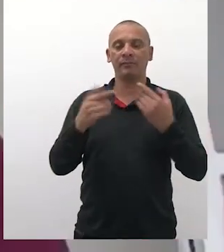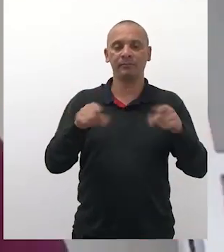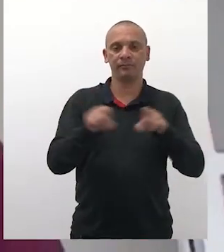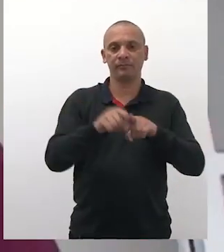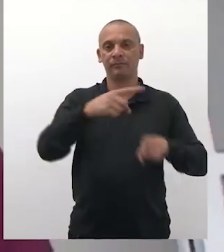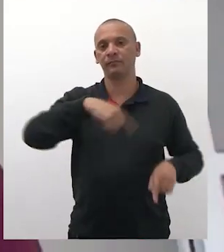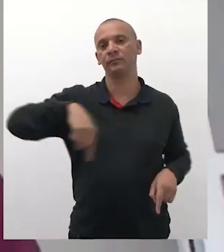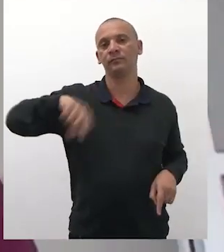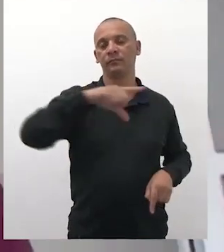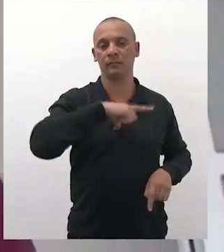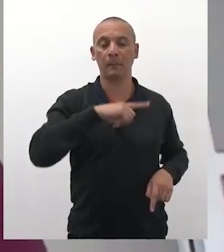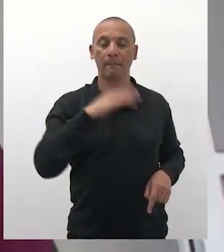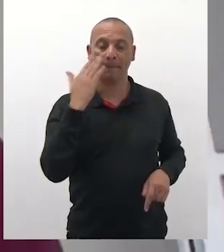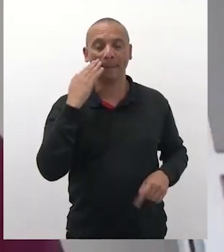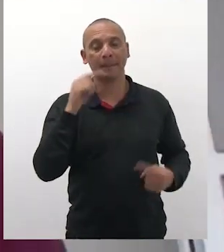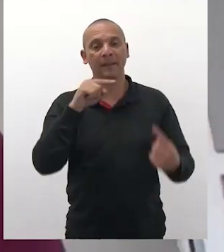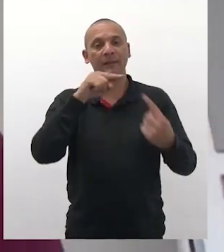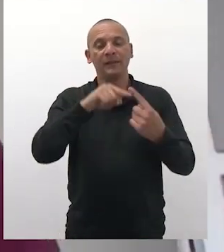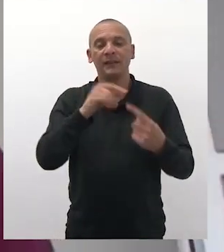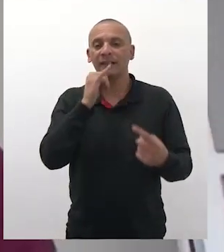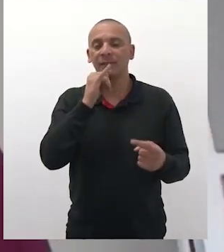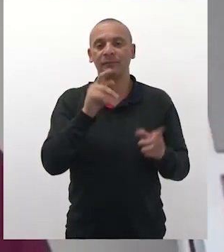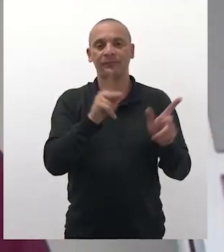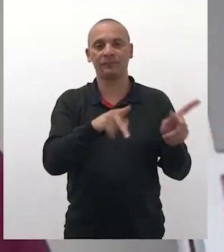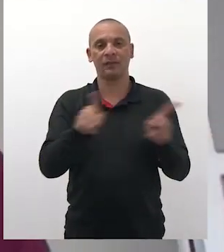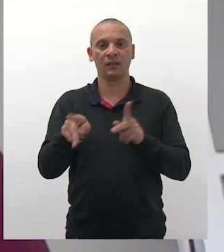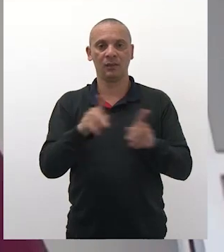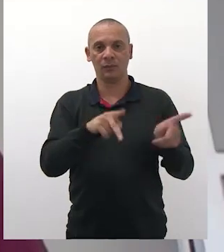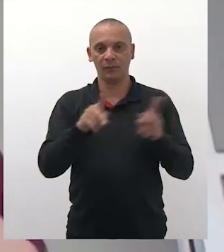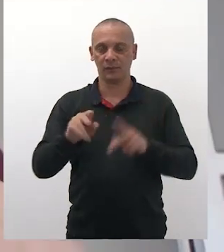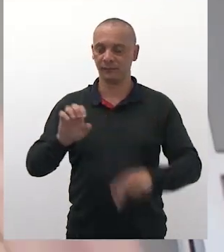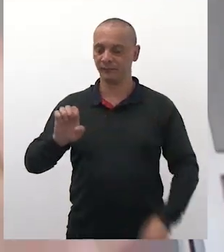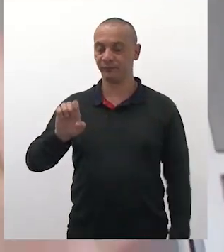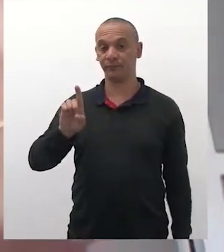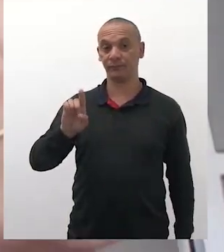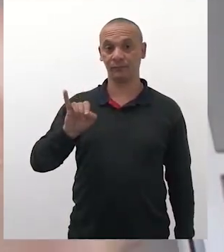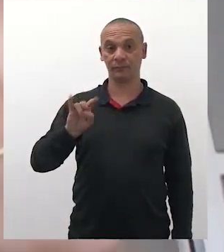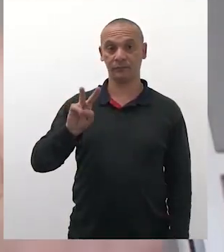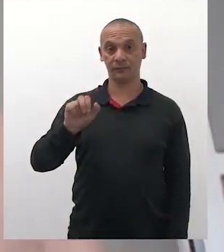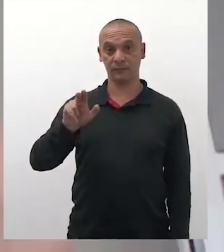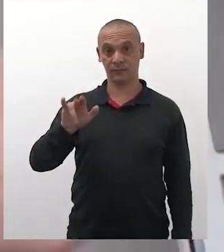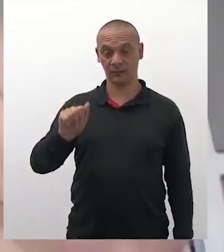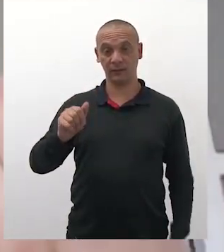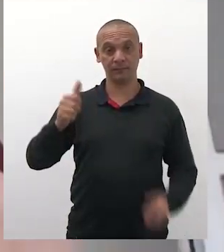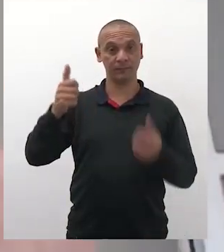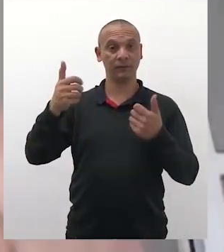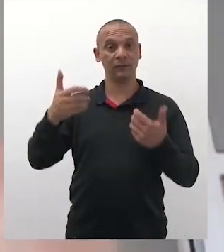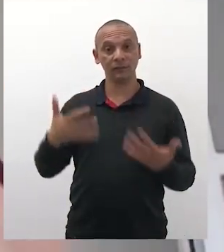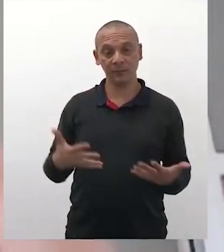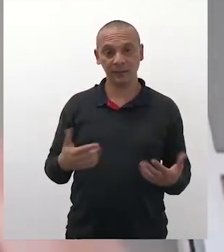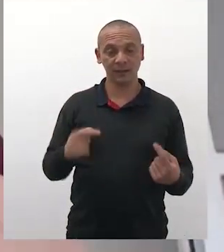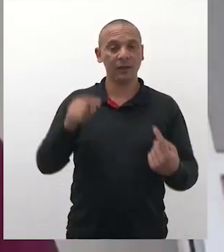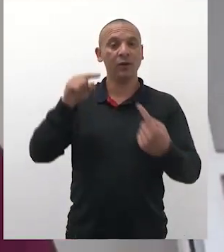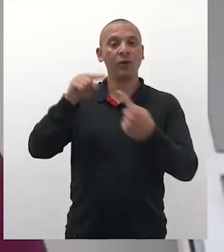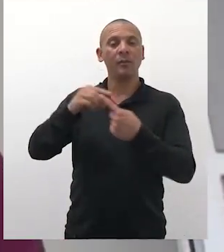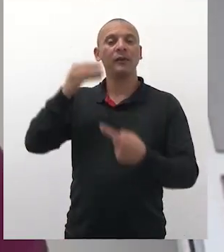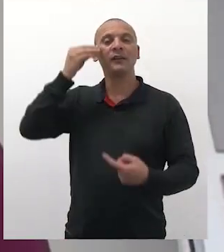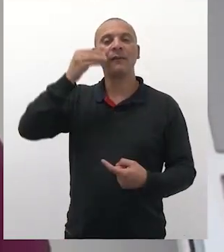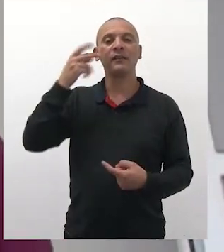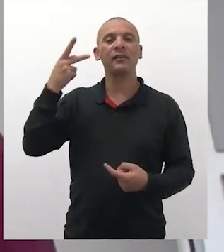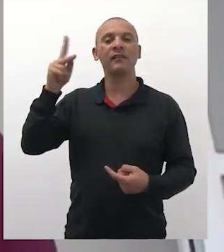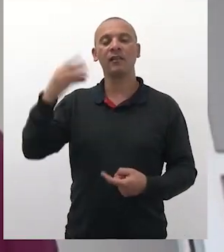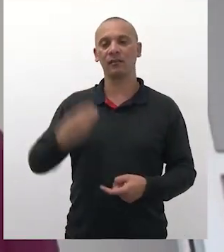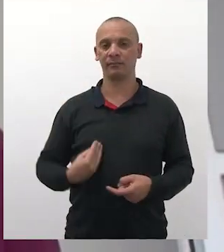o objeto pelo objeto. Veja como a professora Edivane fez, ela teve uma relação, ela dialogou com a experiência dela